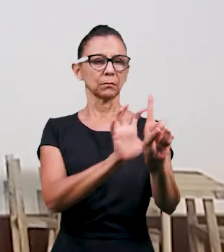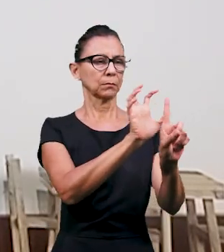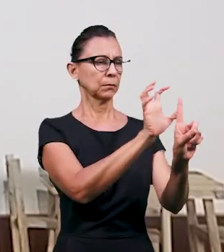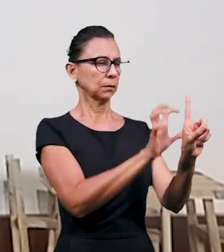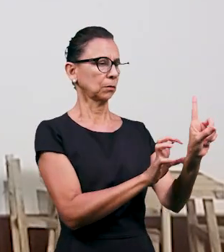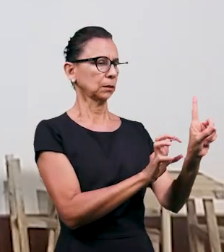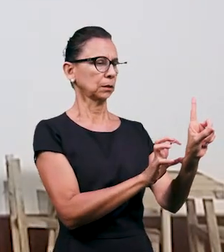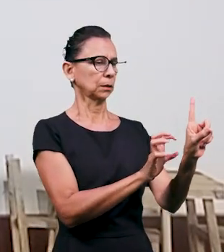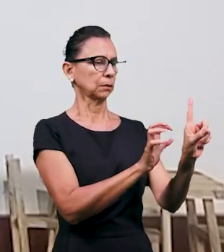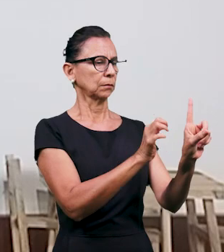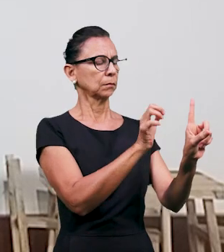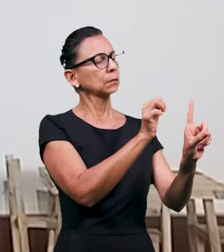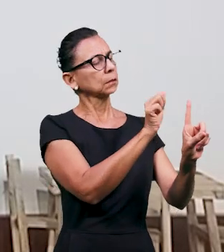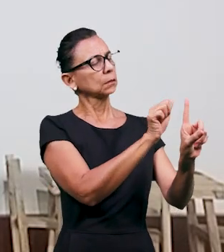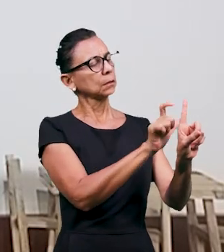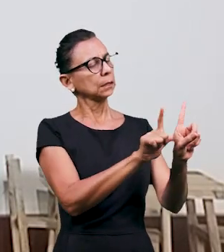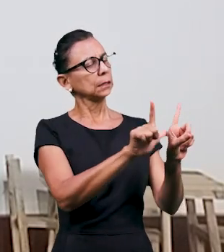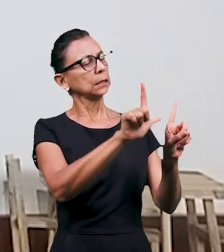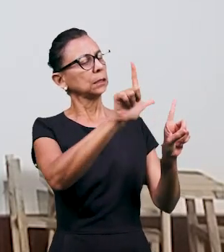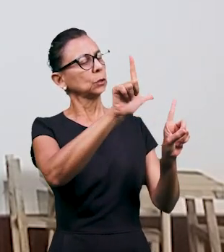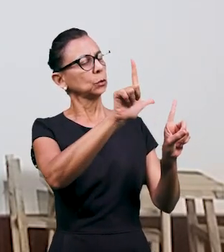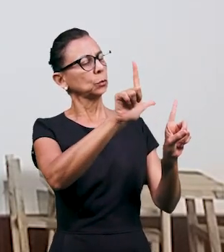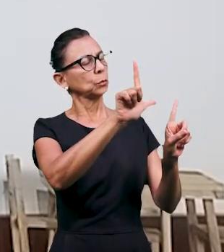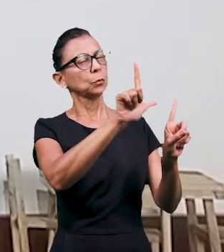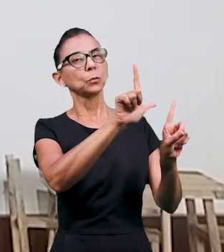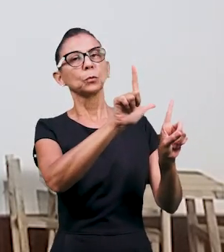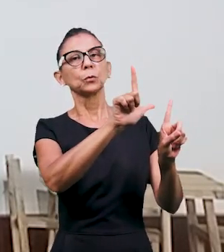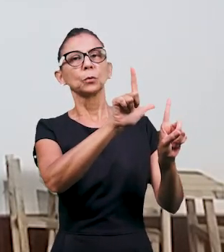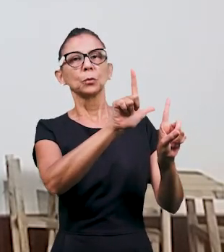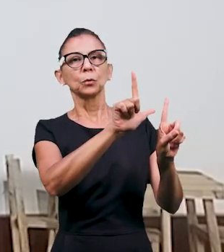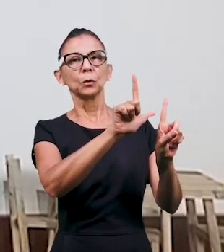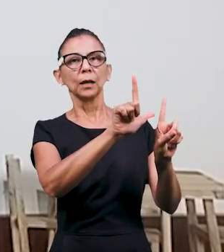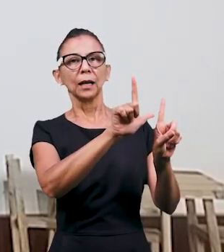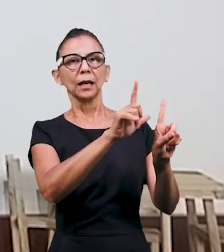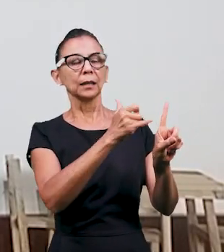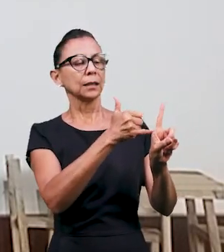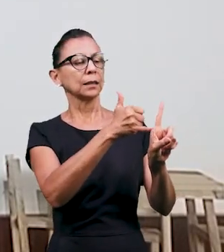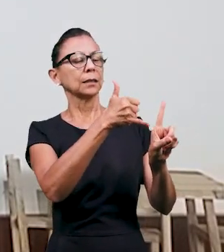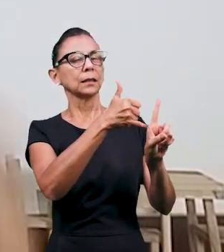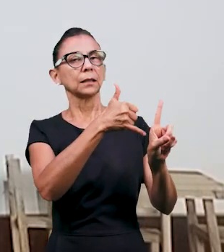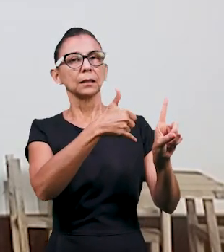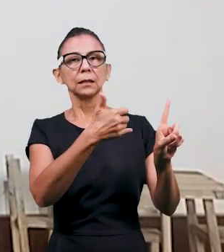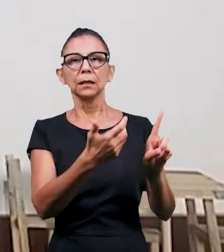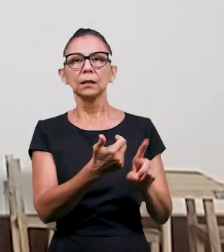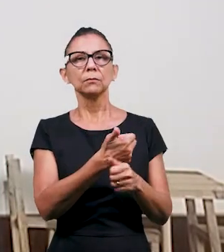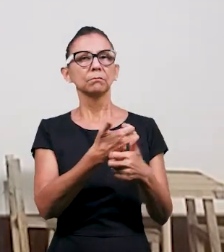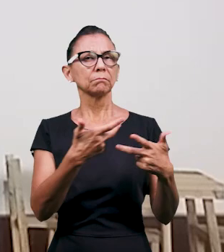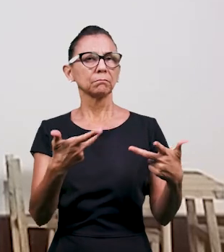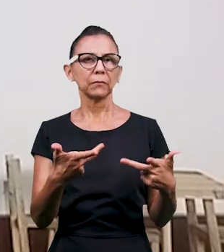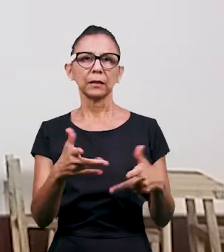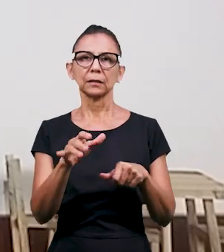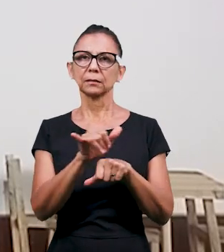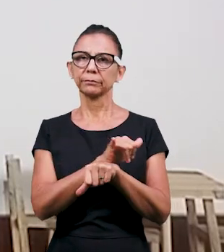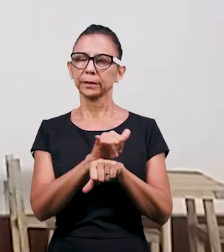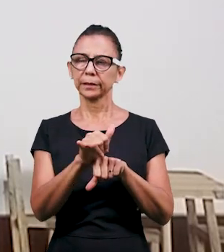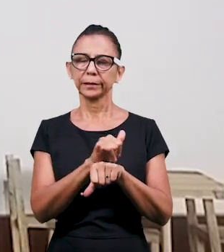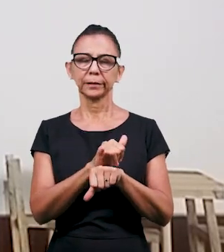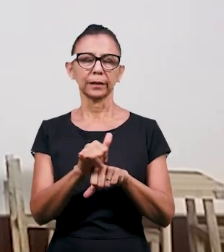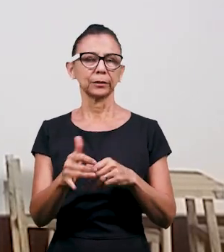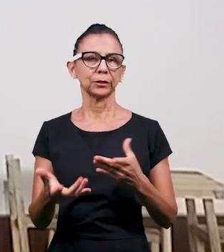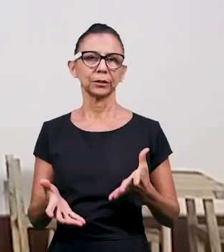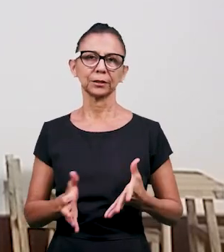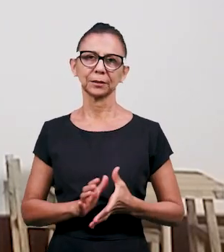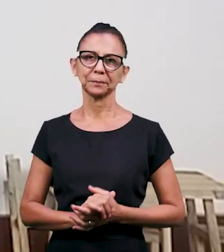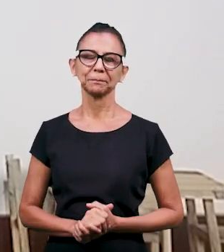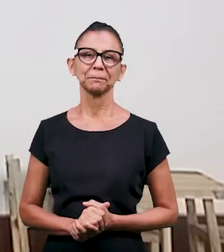essas informações, porque ele está só com o contato na mão, ele está com o contato das informações auditivas, mas ele perde nesse